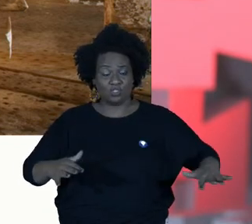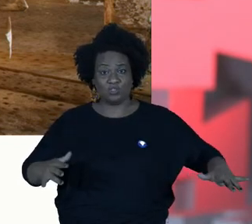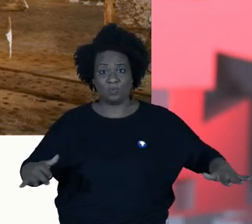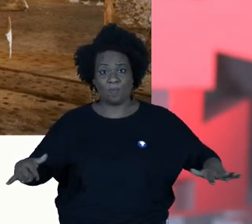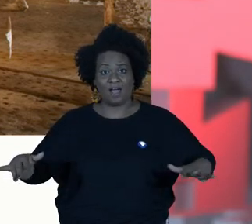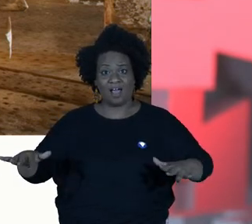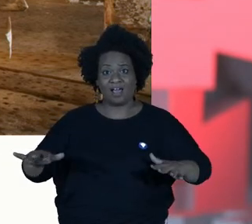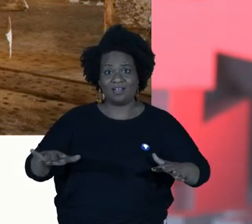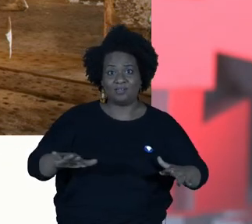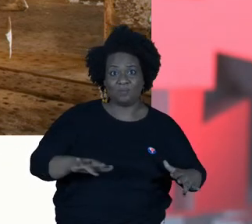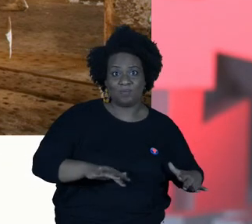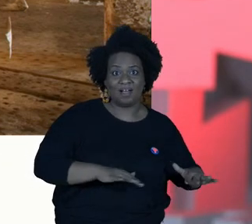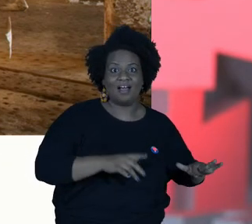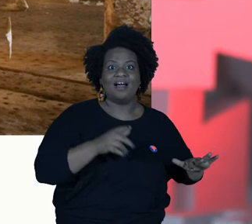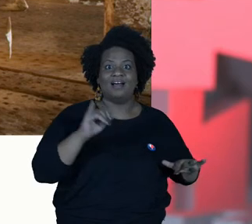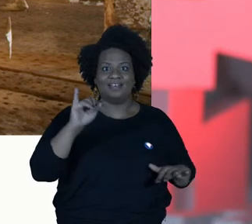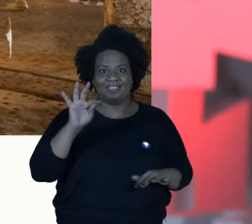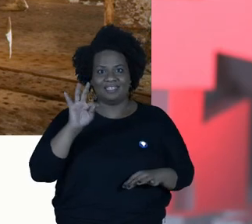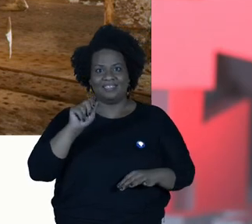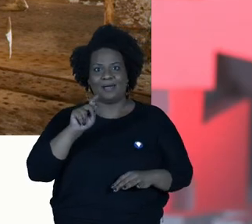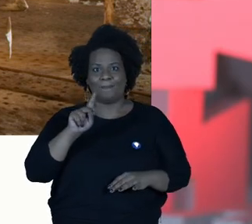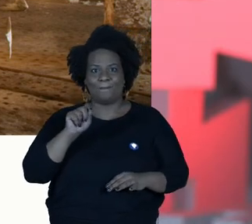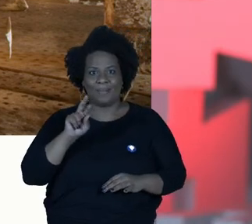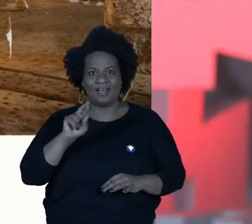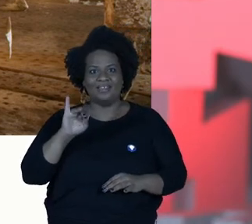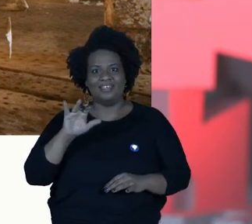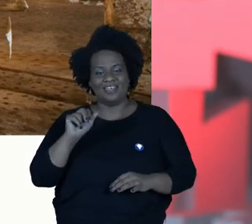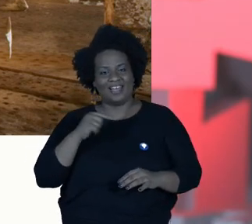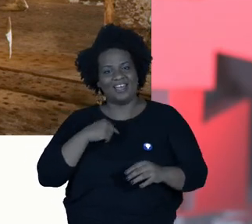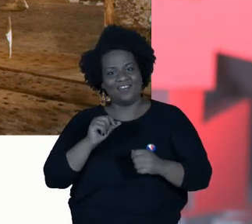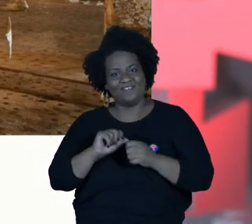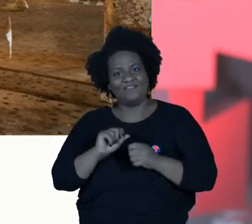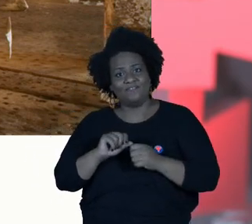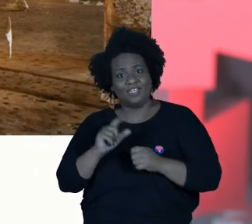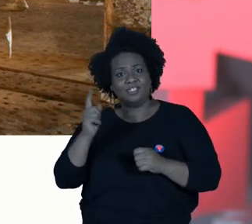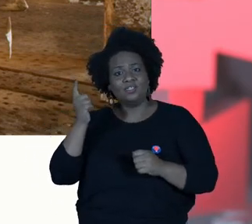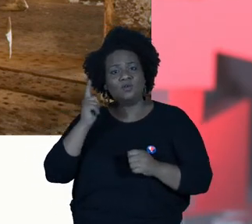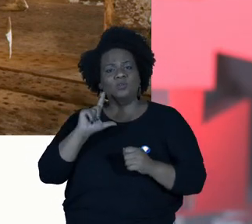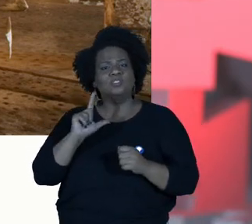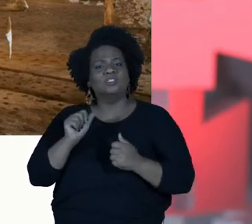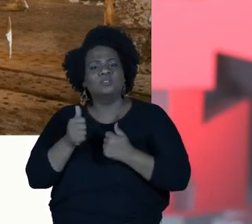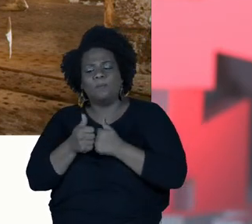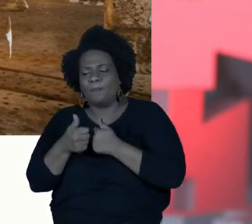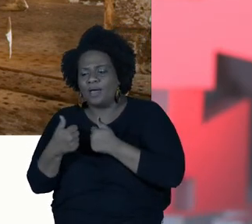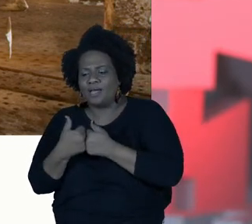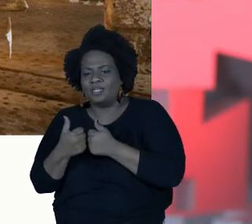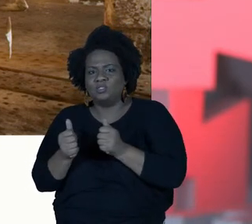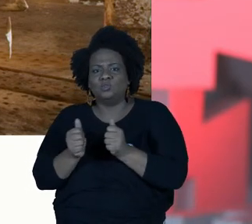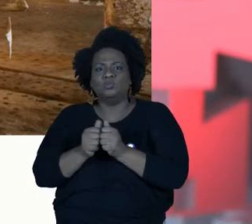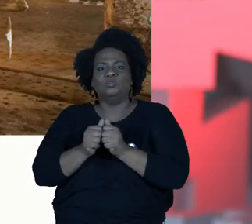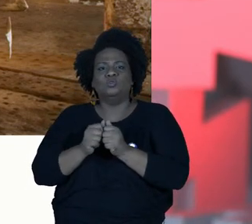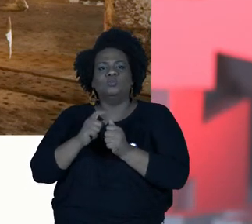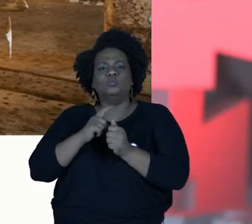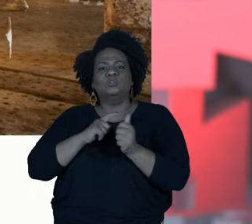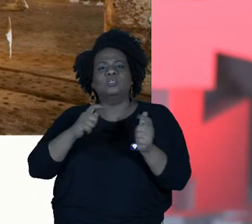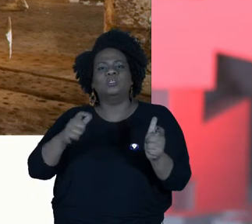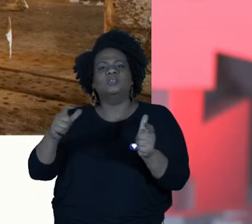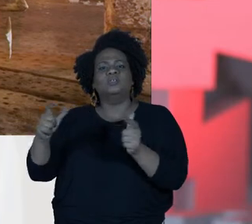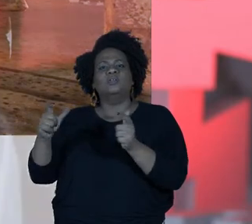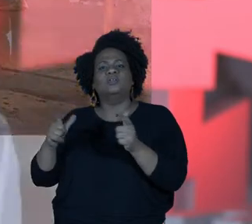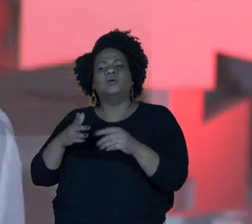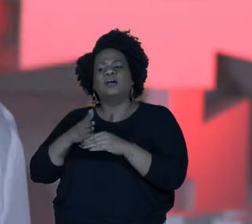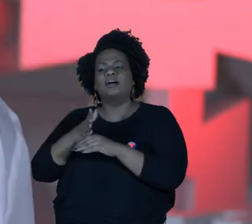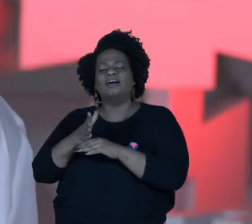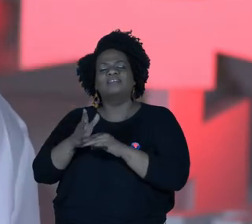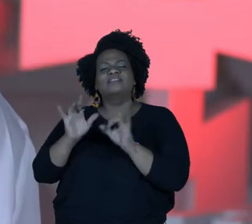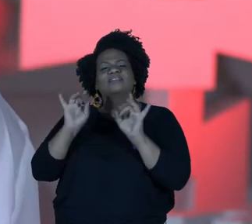Sacatá, em Taparica, e eu consegui aqui, junto ao mar, naquela galeria, ter uma espécie de site